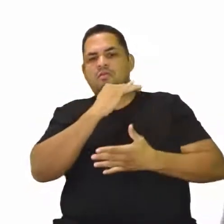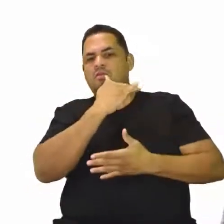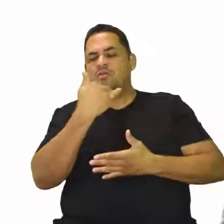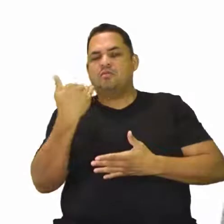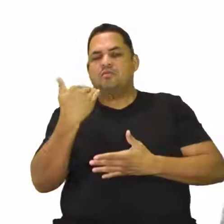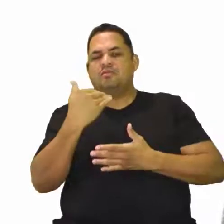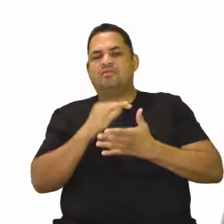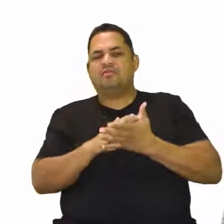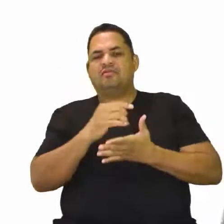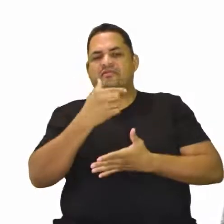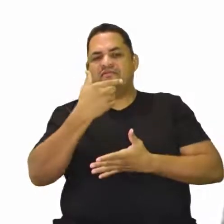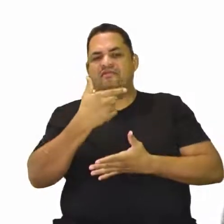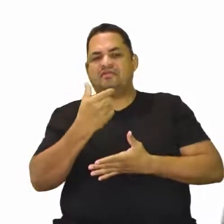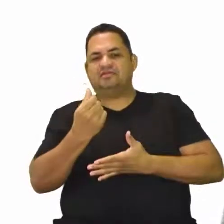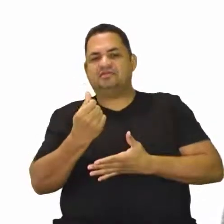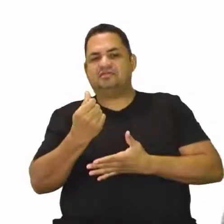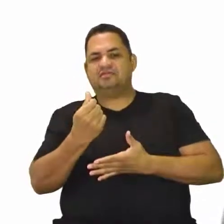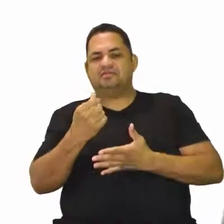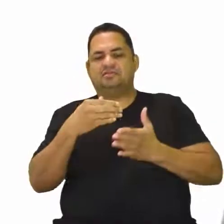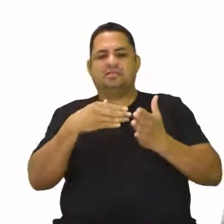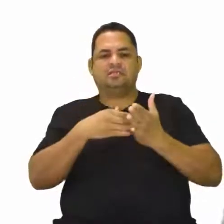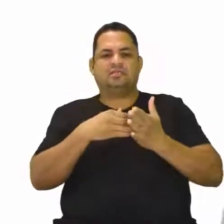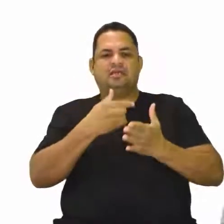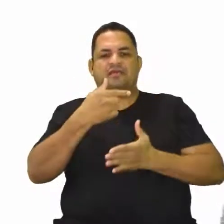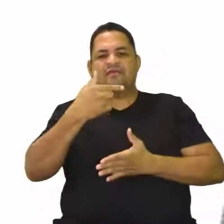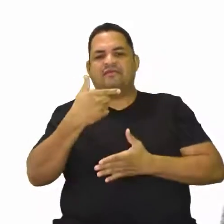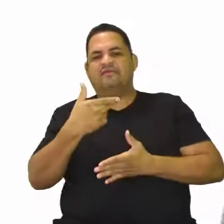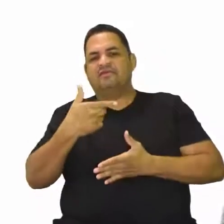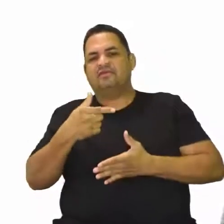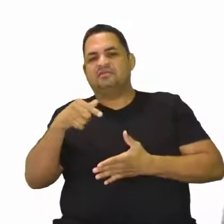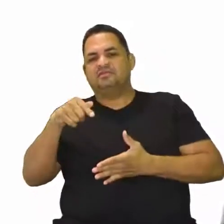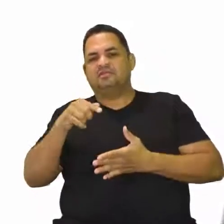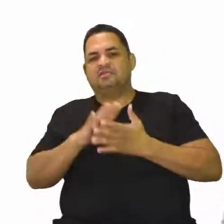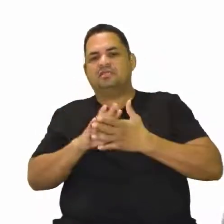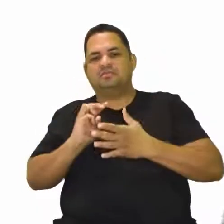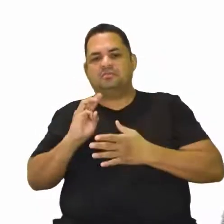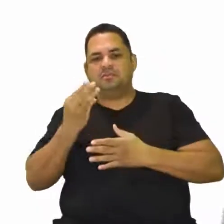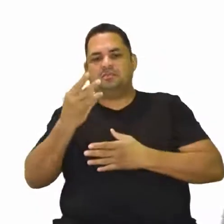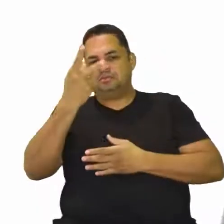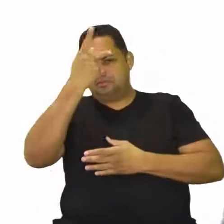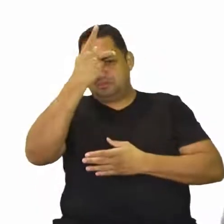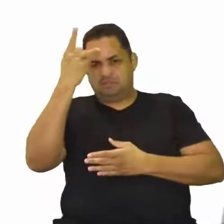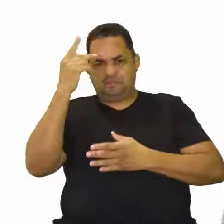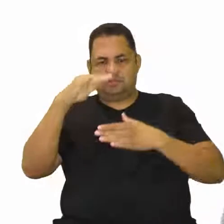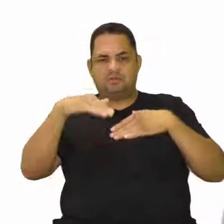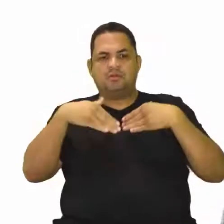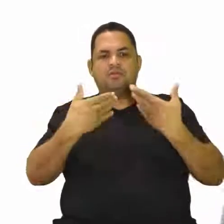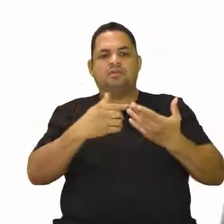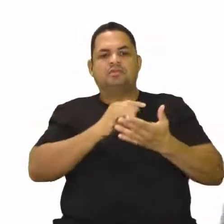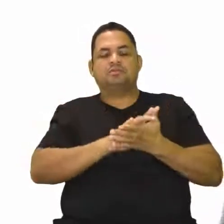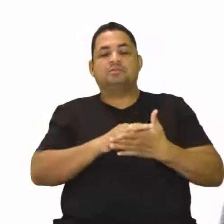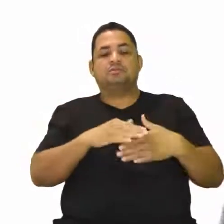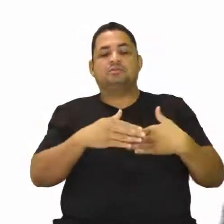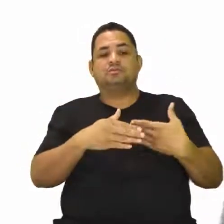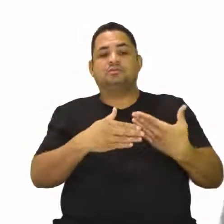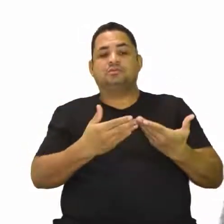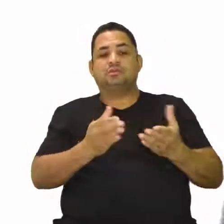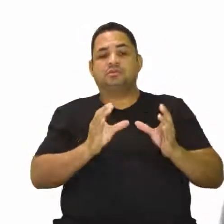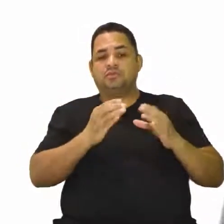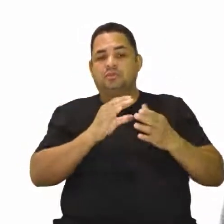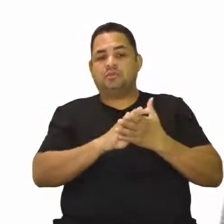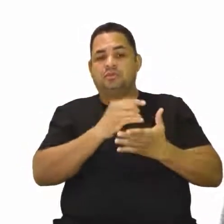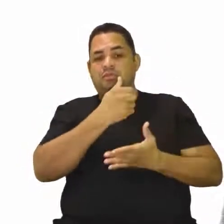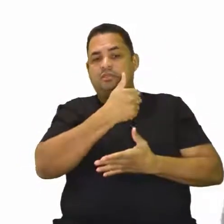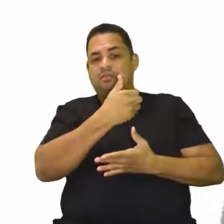morrido de 26 a 27 milhões de pessoas das quais 10 milhões